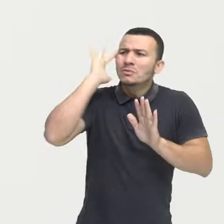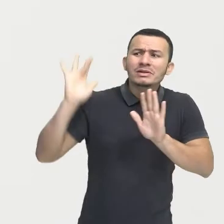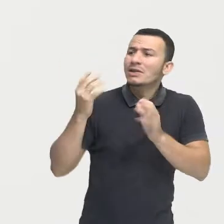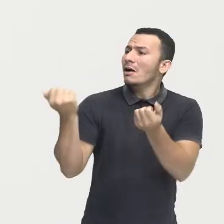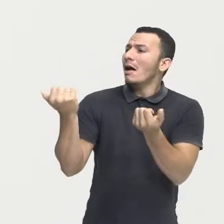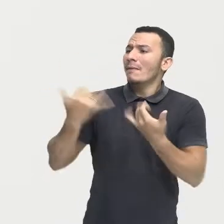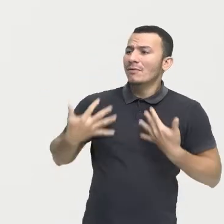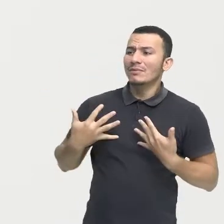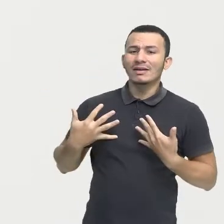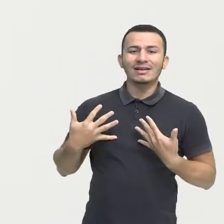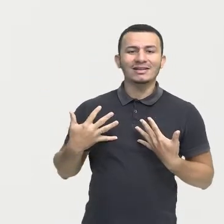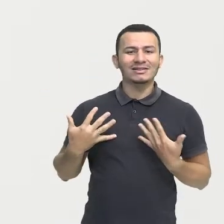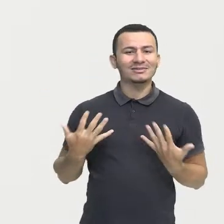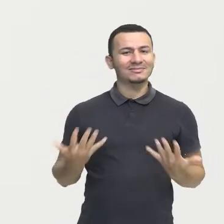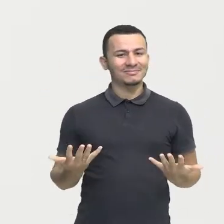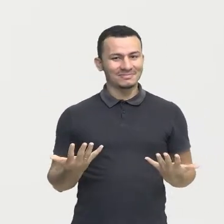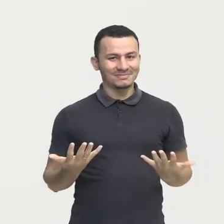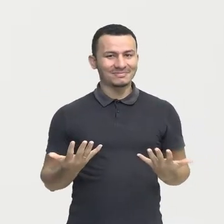disseram.